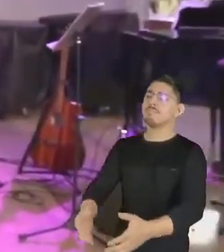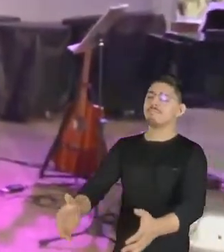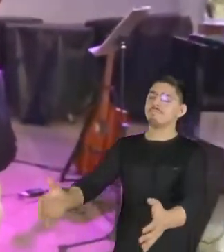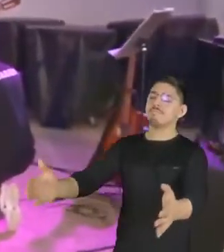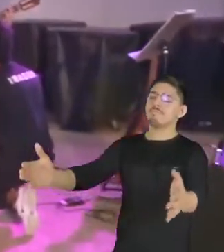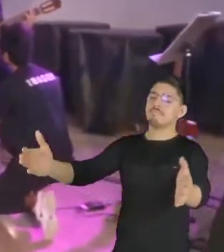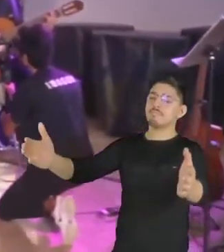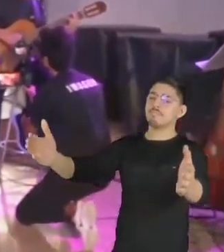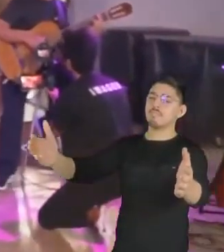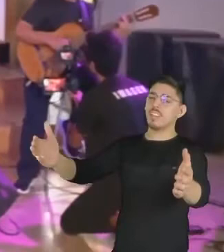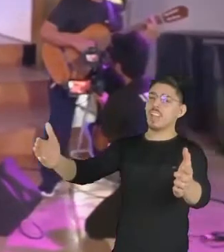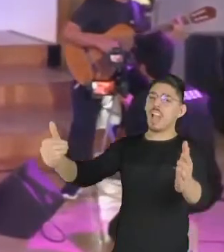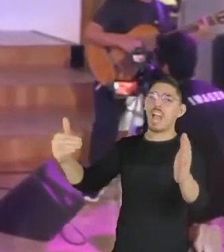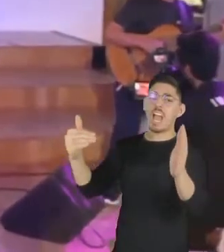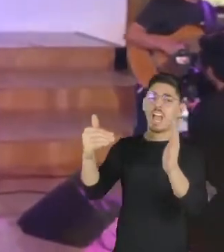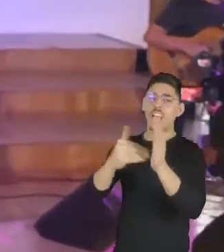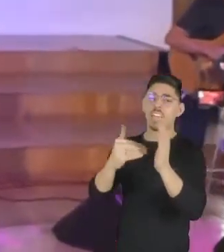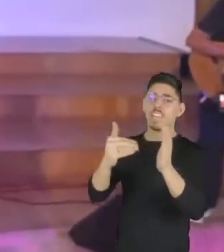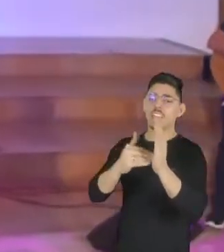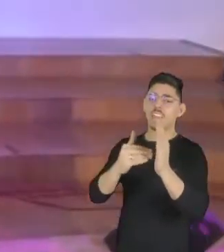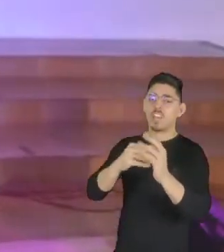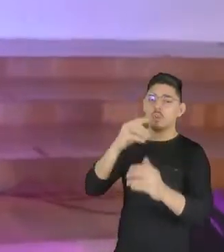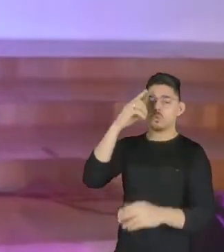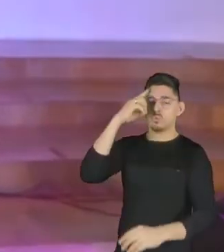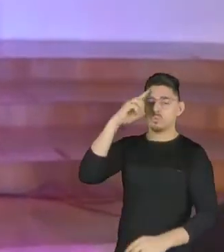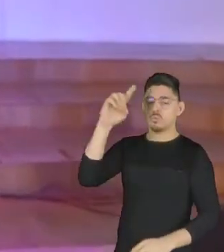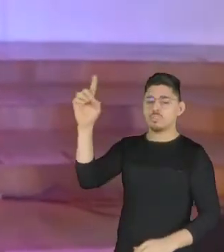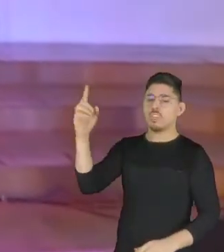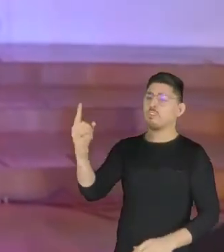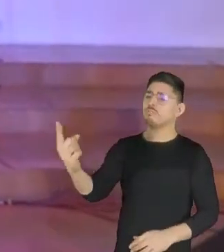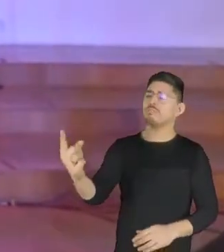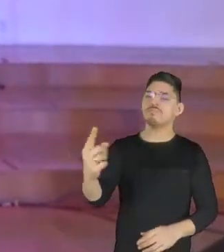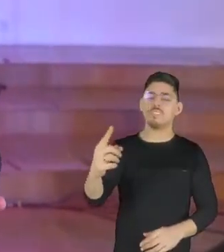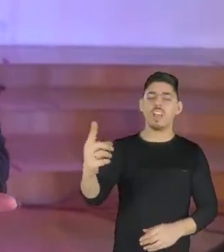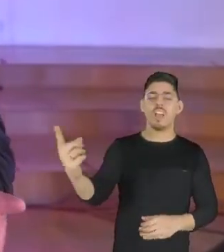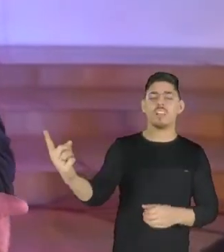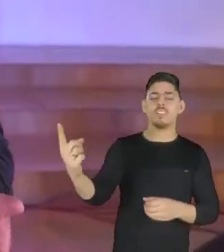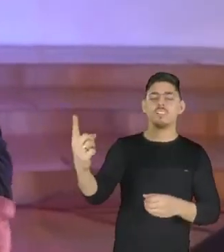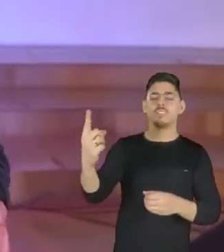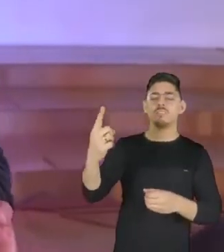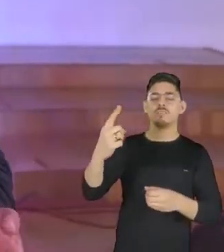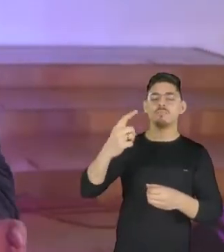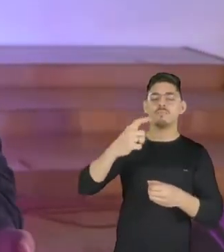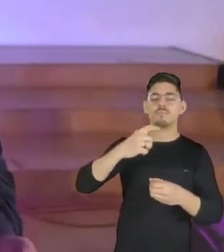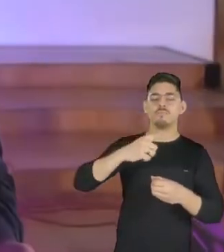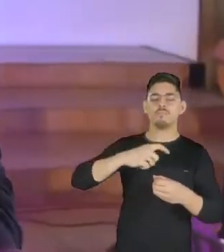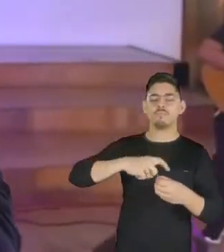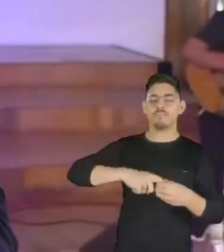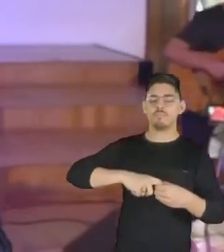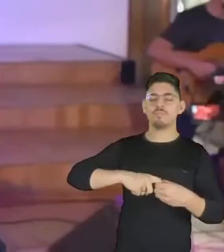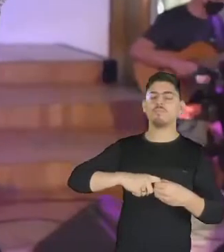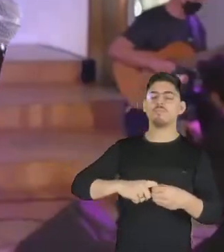continuar até o dia vê-lo regressar.